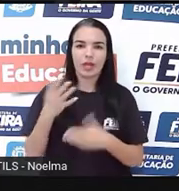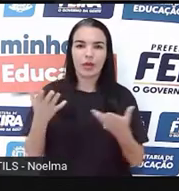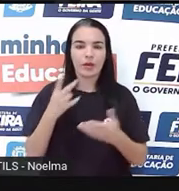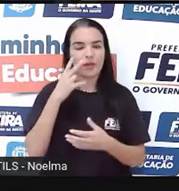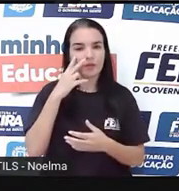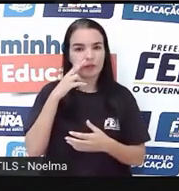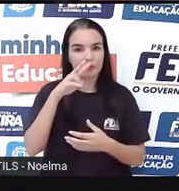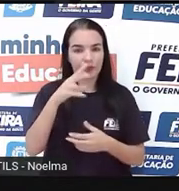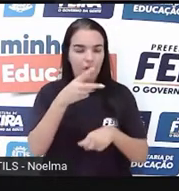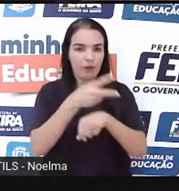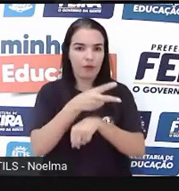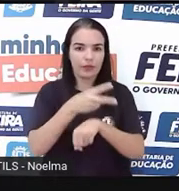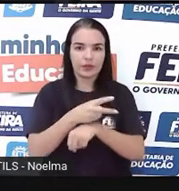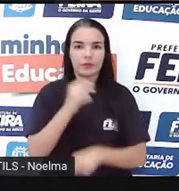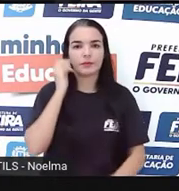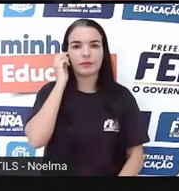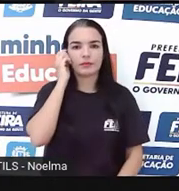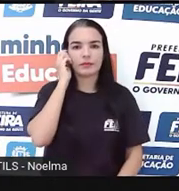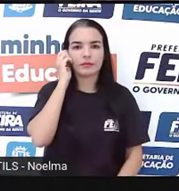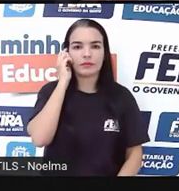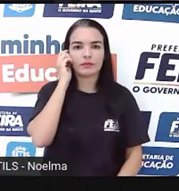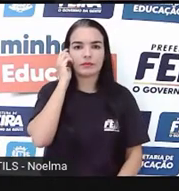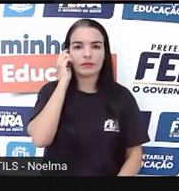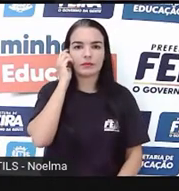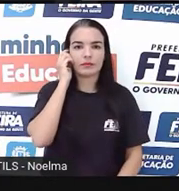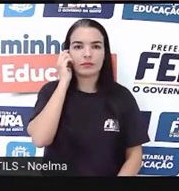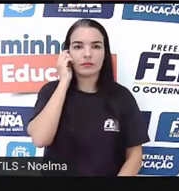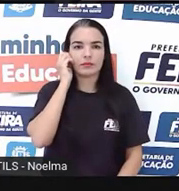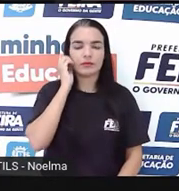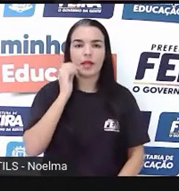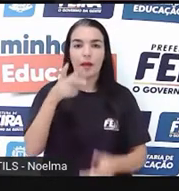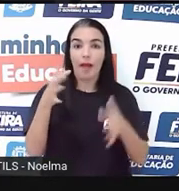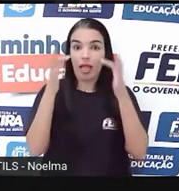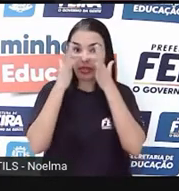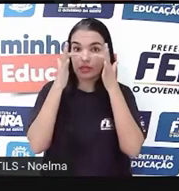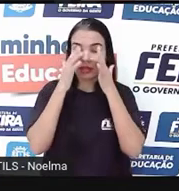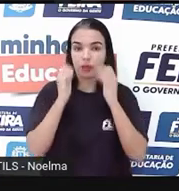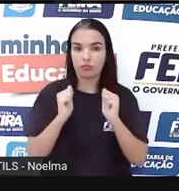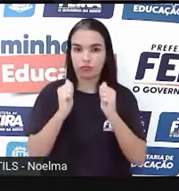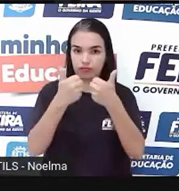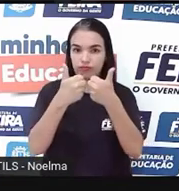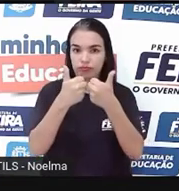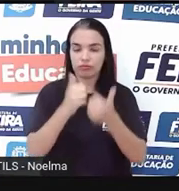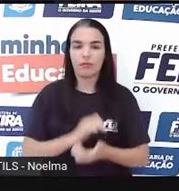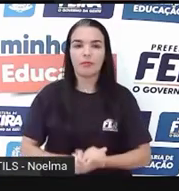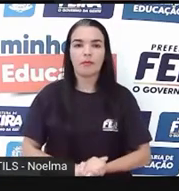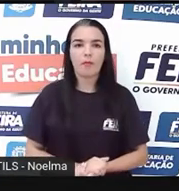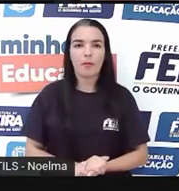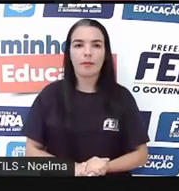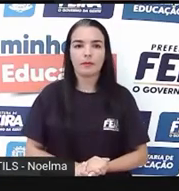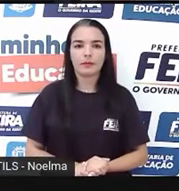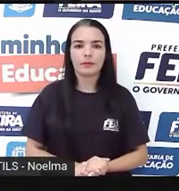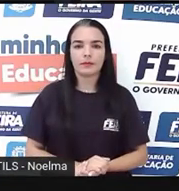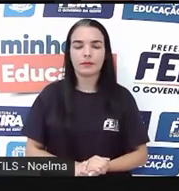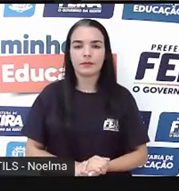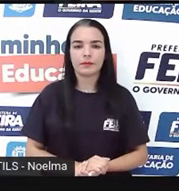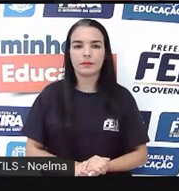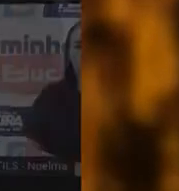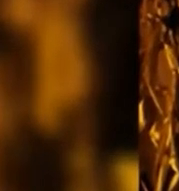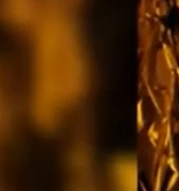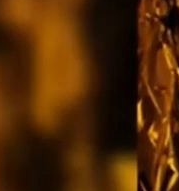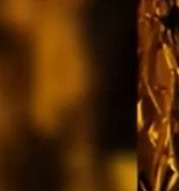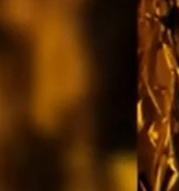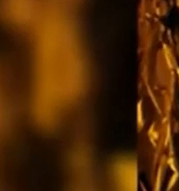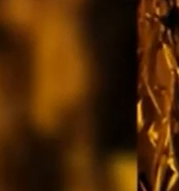rodar para Halloween, vocês agora ou este Dia vídeo. das Bruxas Pay aqui no attention, Brasil, please. não Preste nasceu atenção, por pronto. favor. Como outros feriados, ele foi evoluindo ao longo